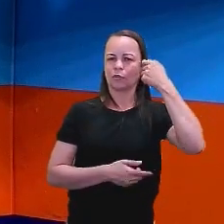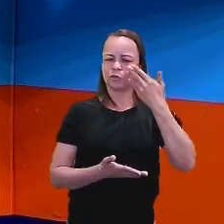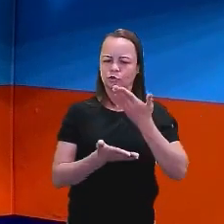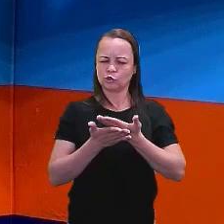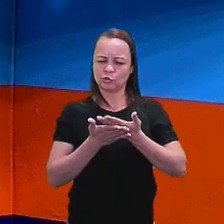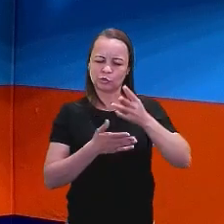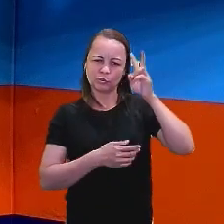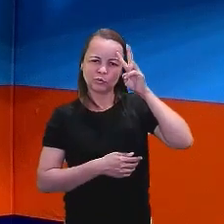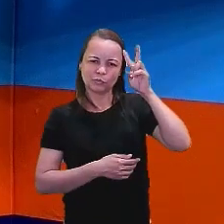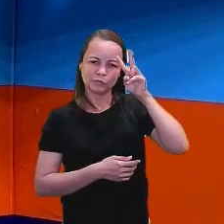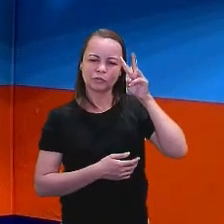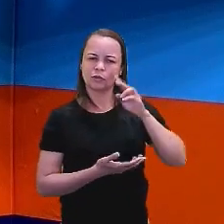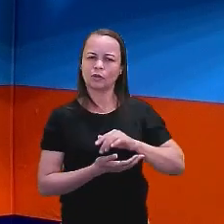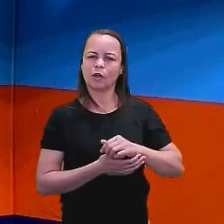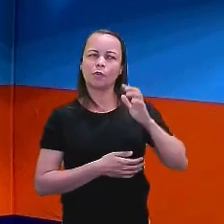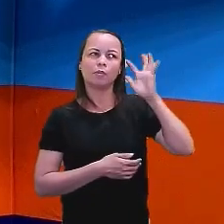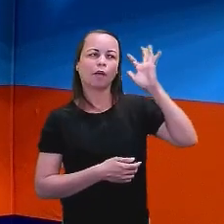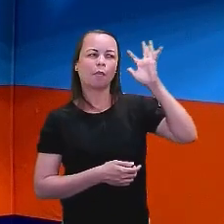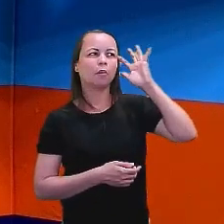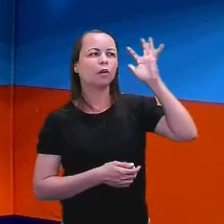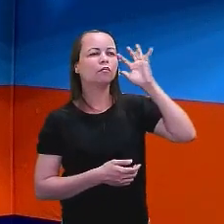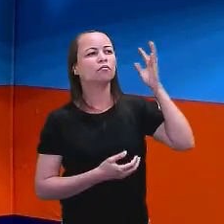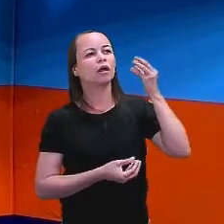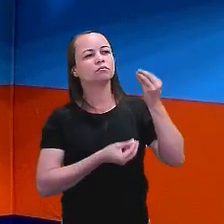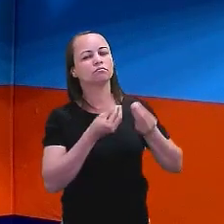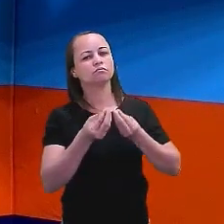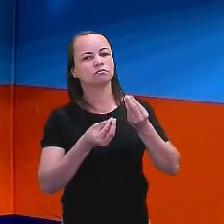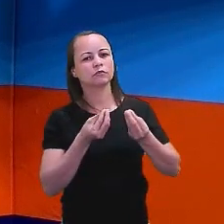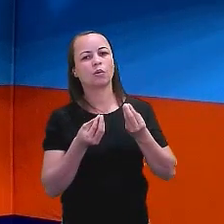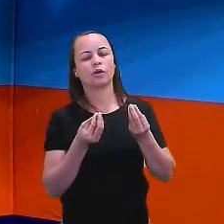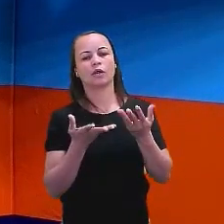a imagino como um grande